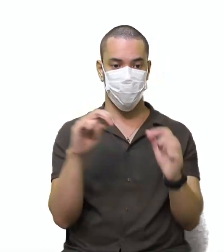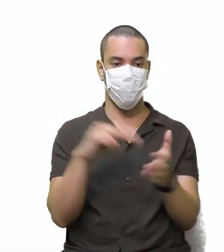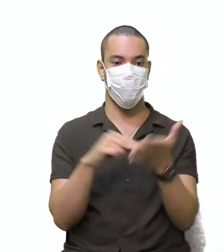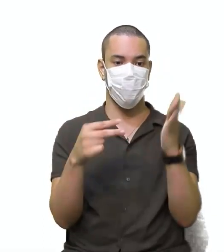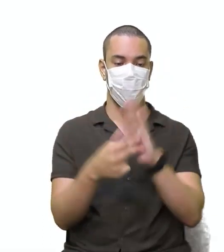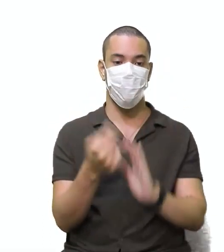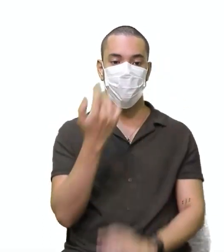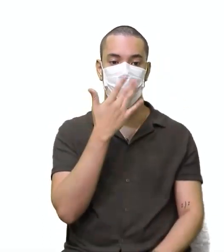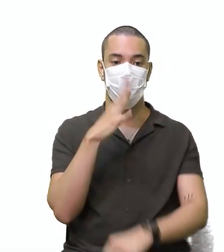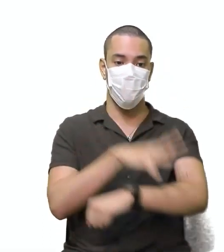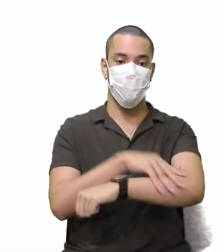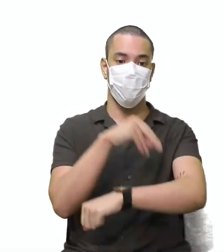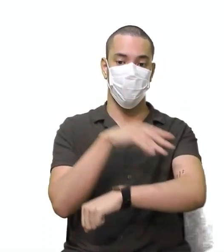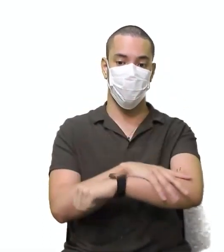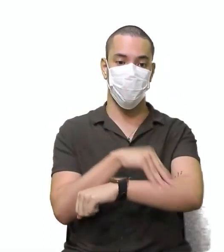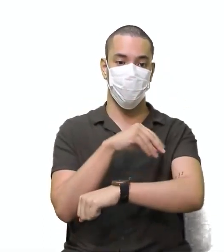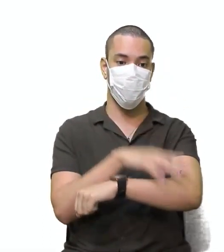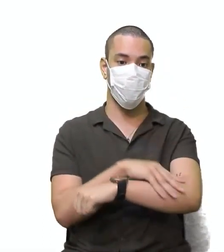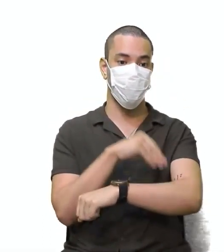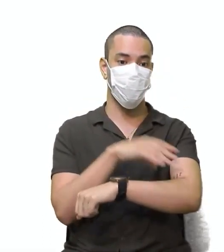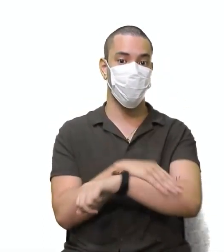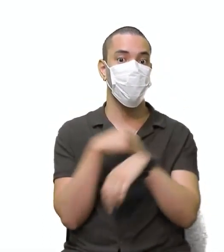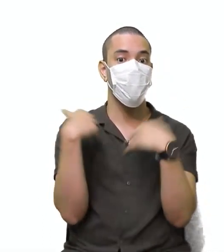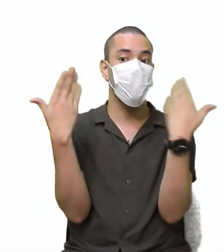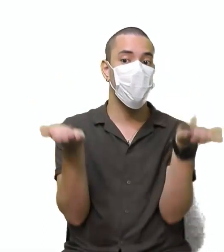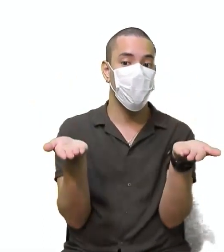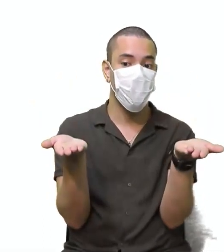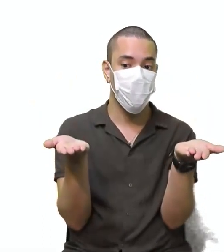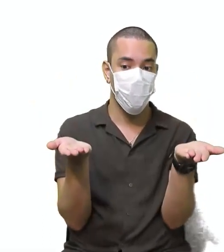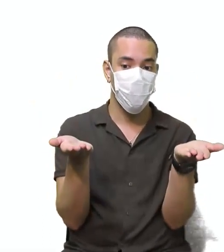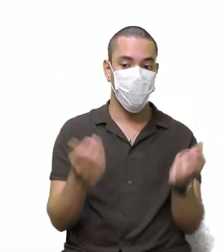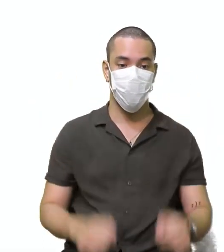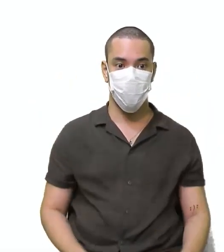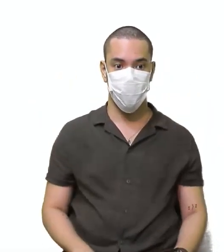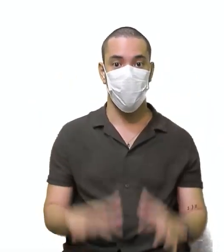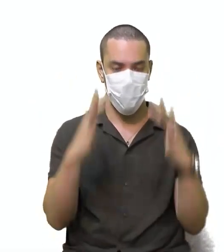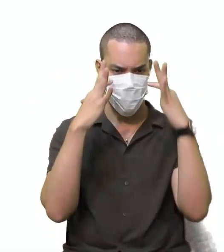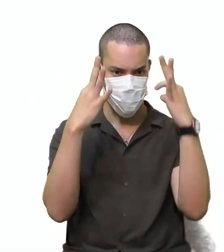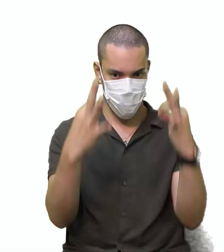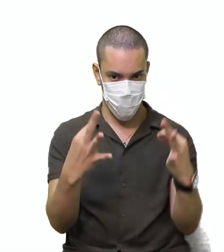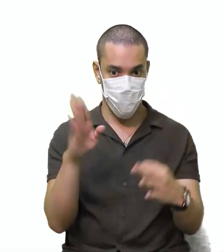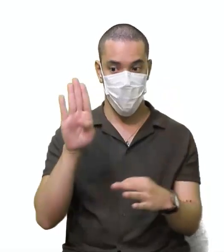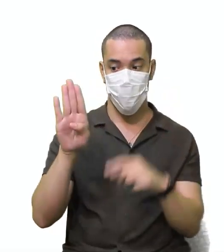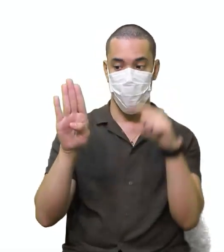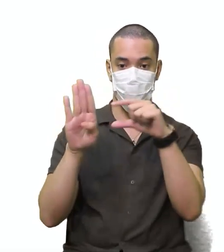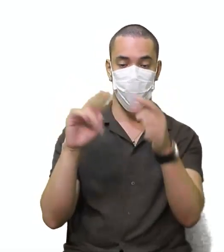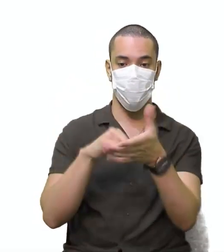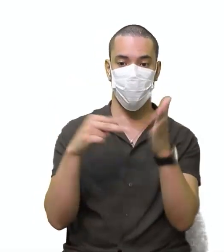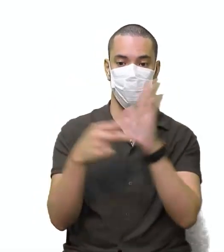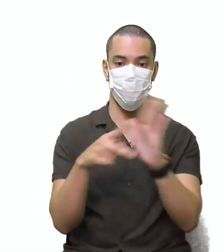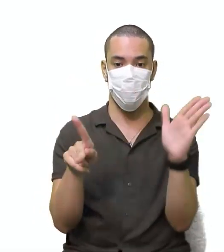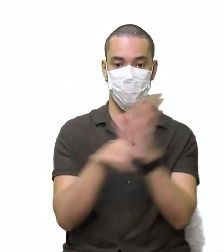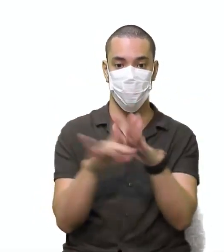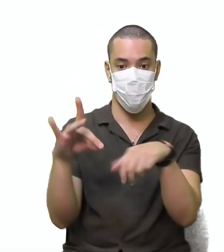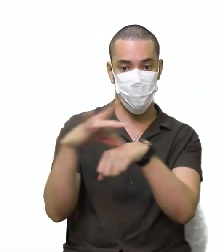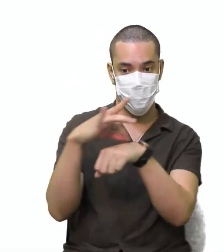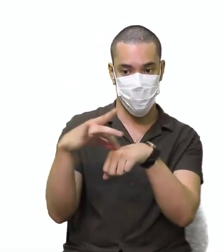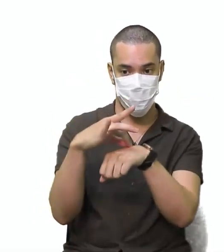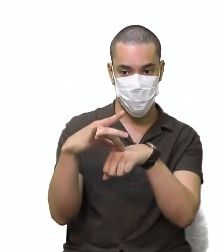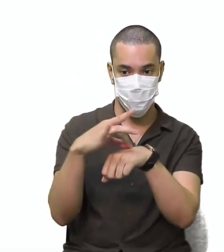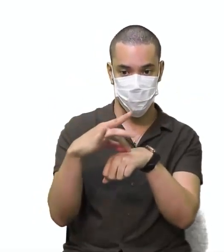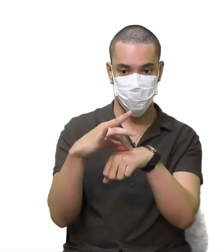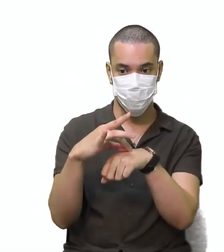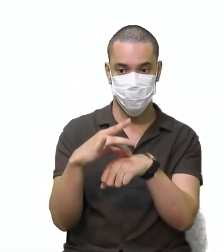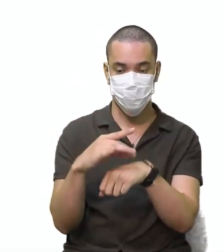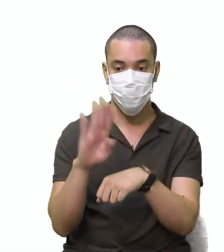cor... Qual é a cor dele? Presta atenção. B determina o quê? Preto.